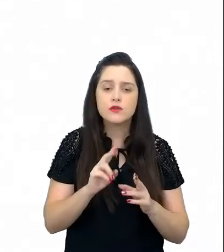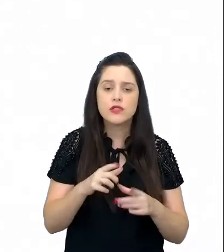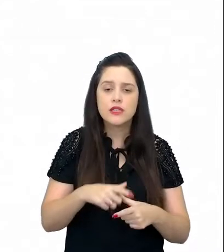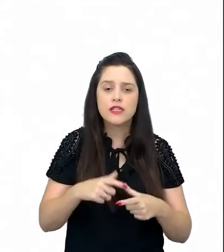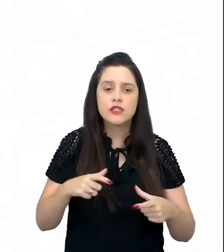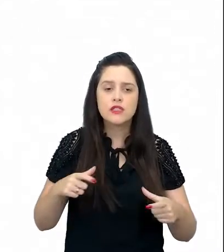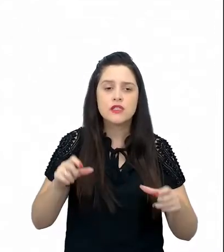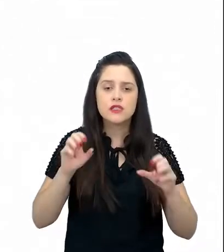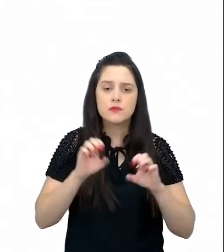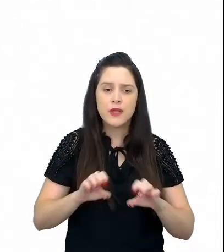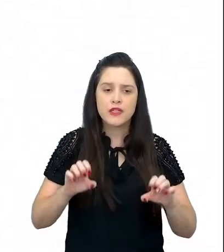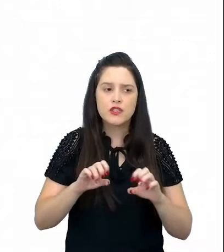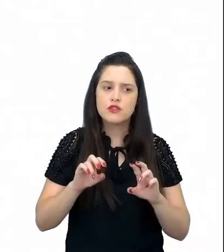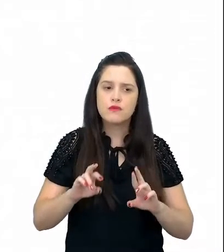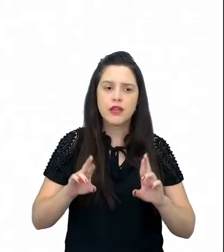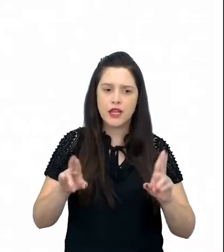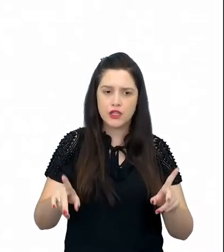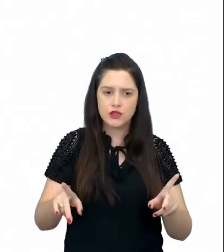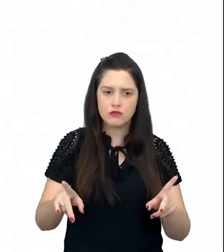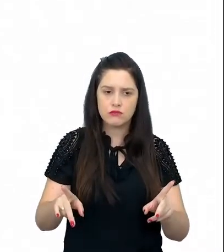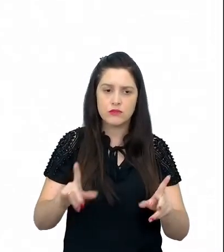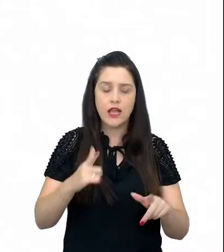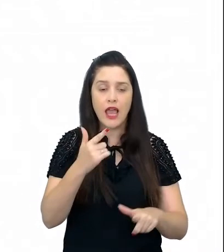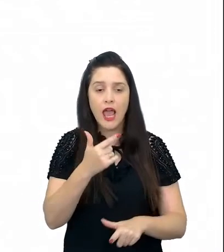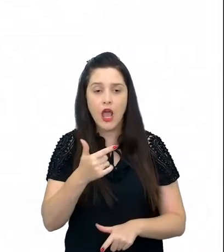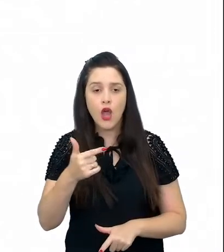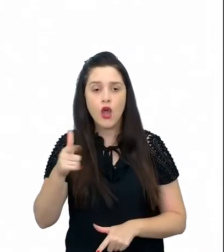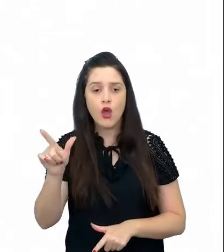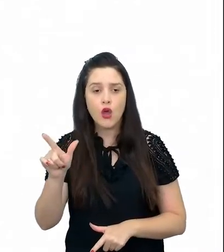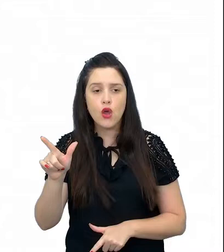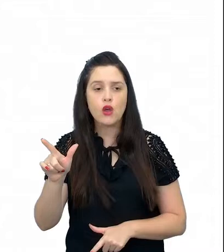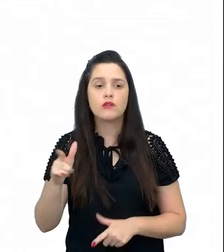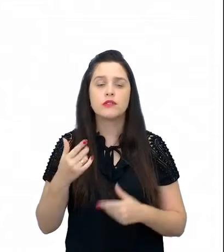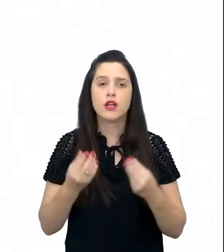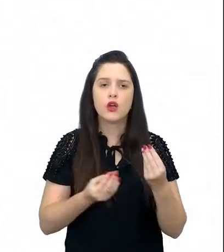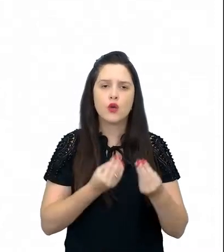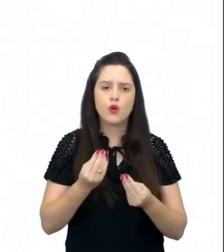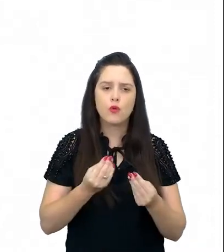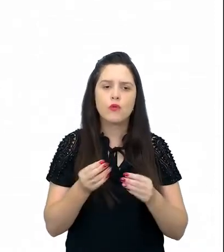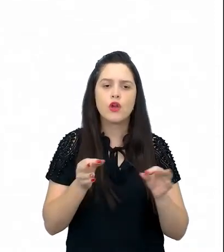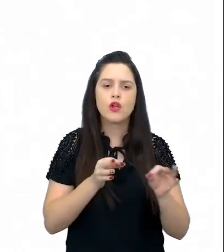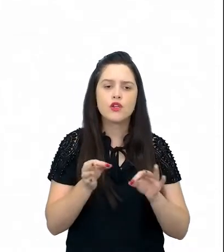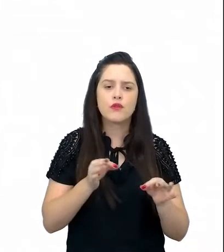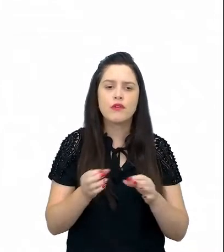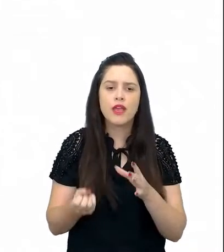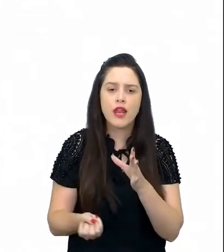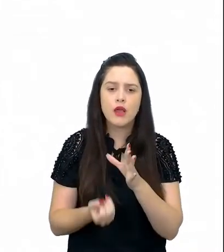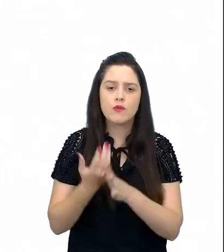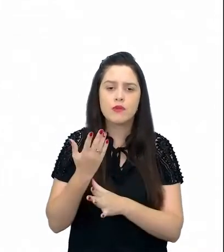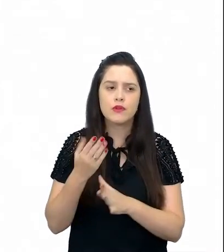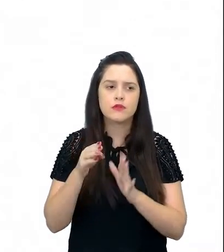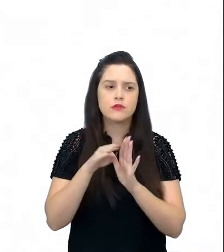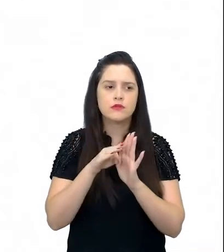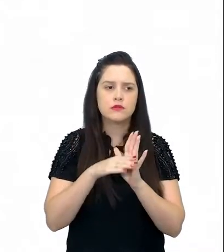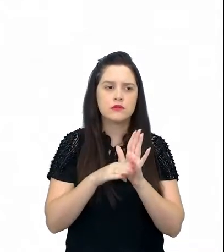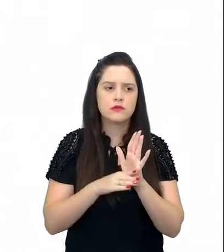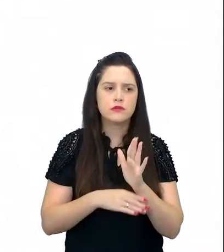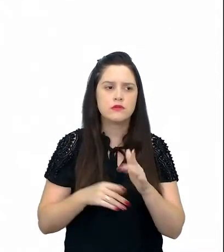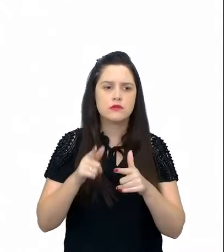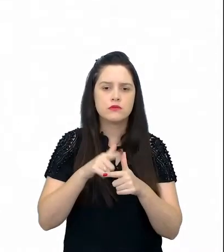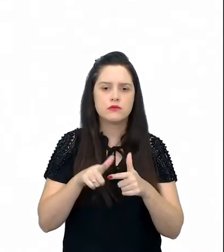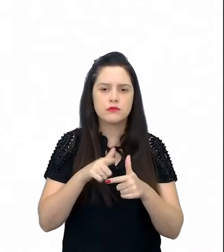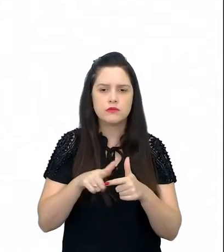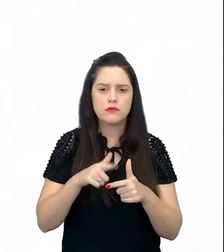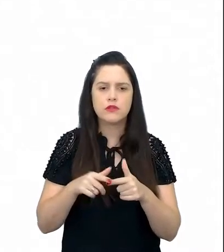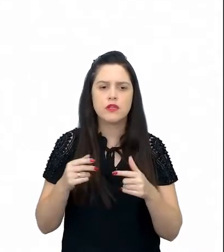entre grandezas de espécies diferentes. E a outra habilidade que envolve é resolver e elaborar situações, problemas que envolvam relações de